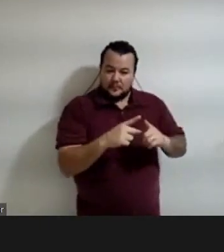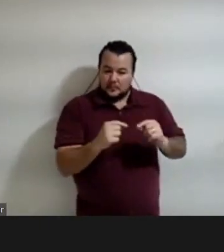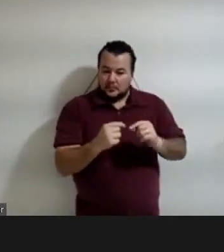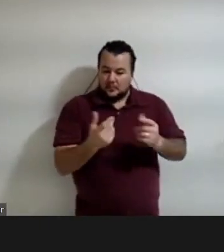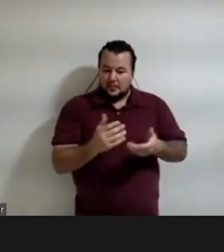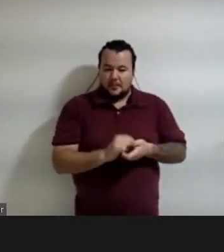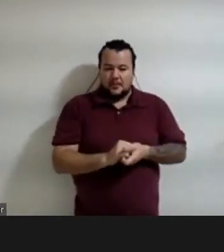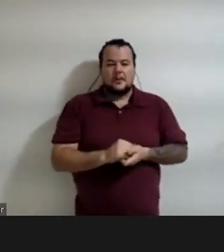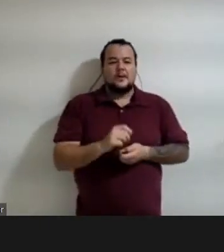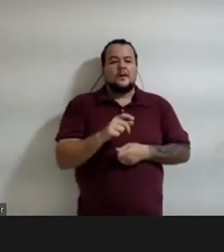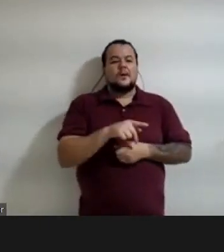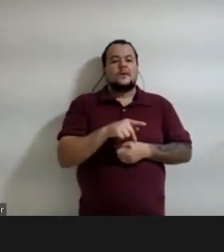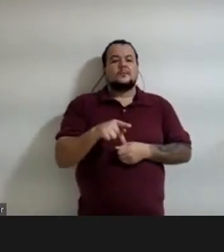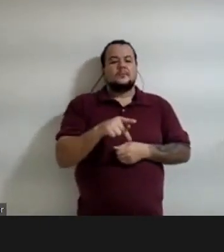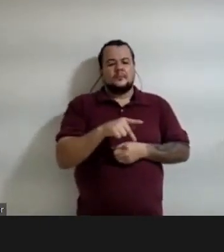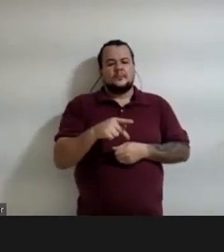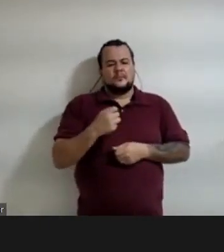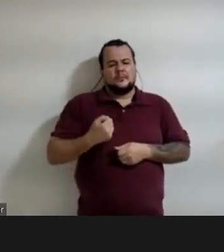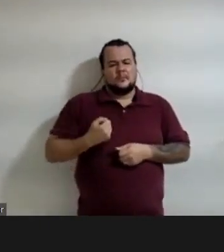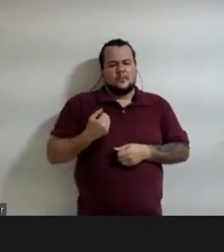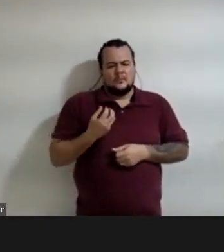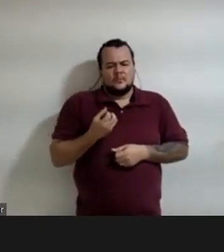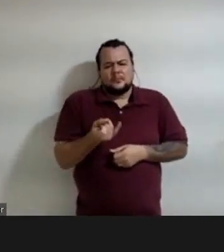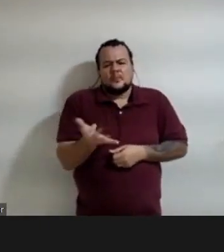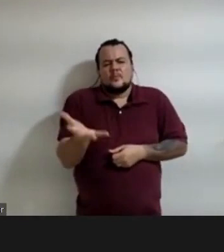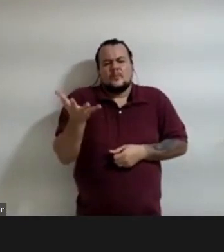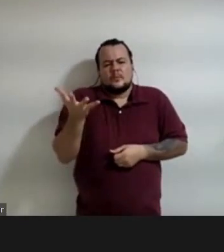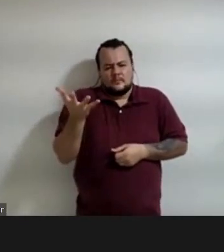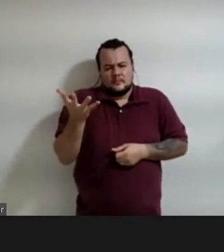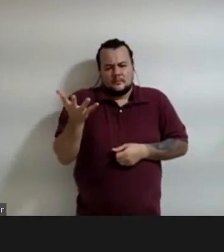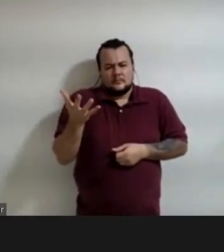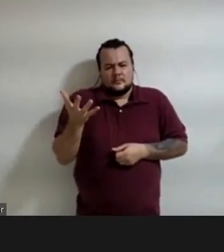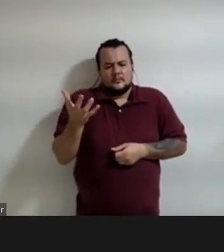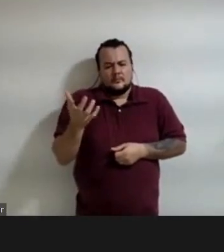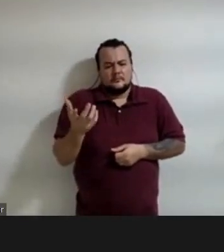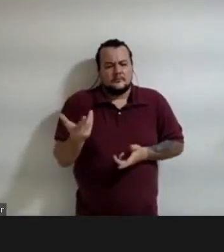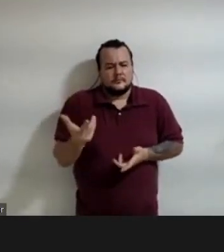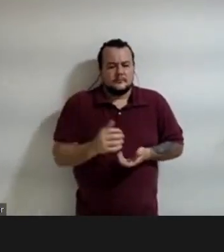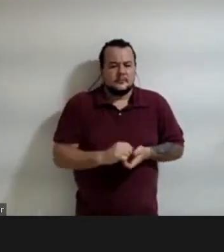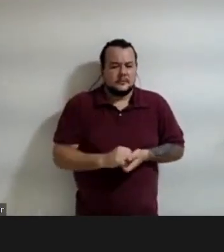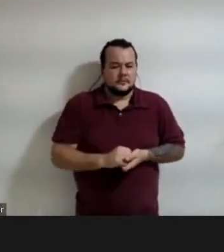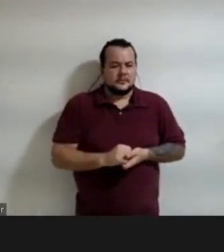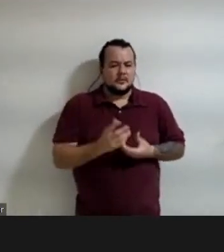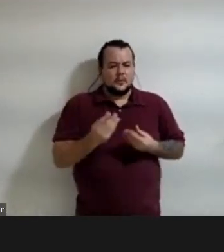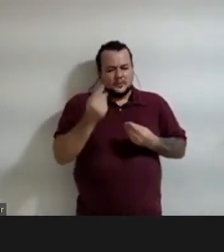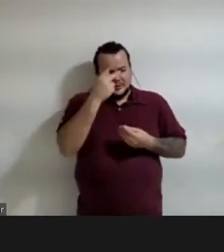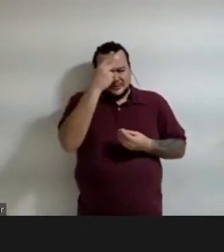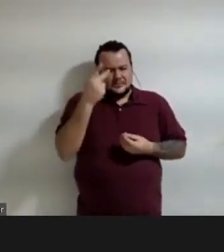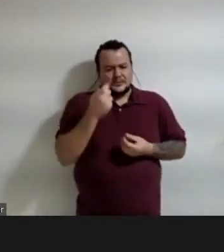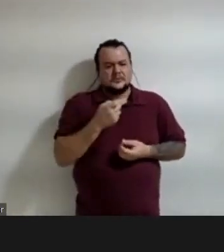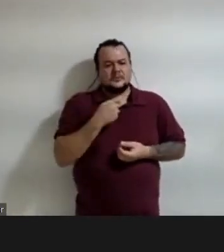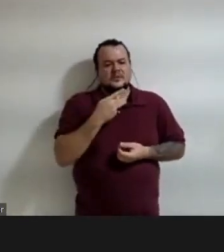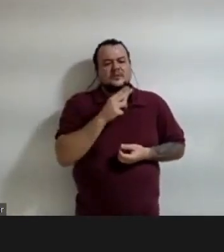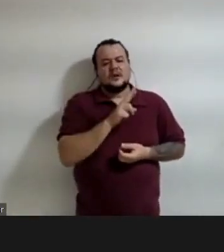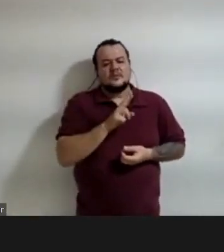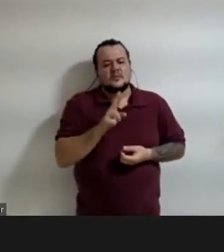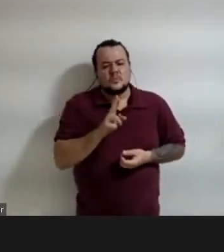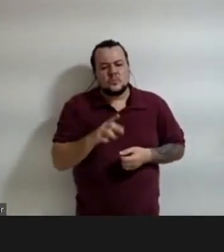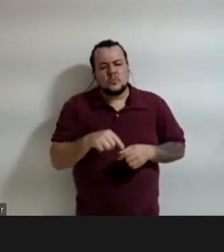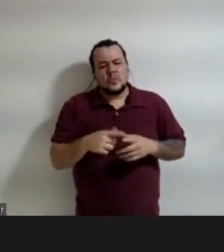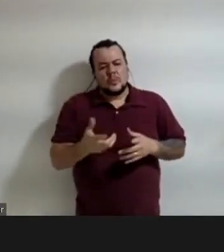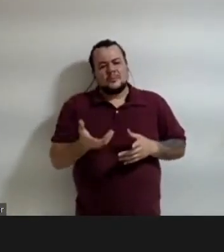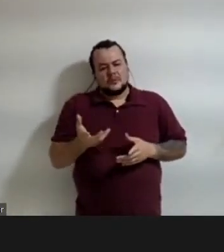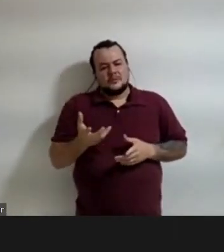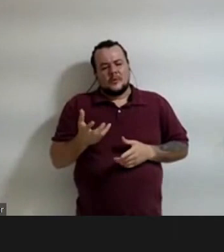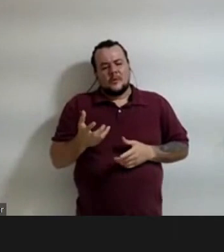os professores muito numerosos para serem nomeados individualmente, mas que eu gostaria de reconhecer coletivamente, em nome